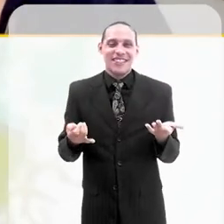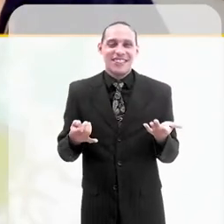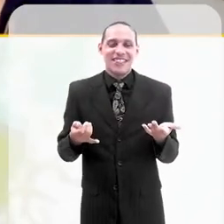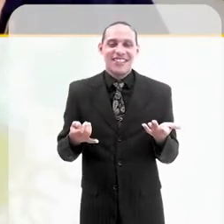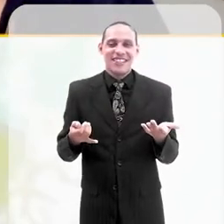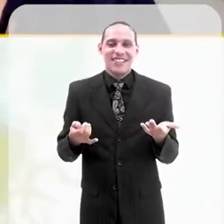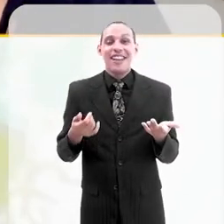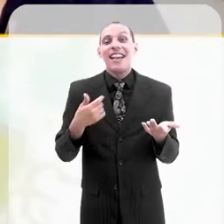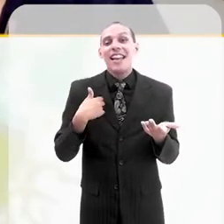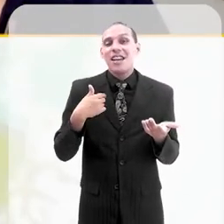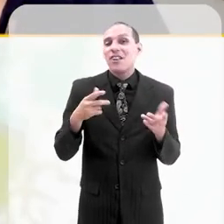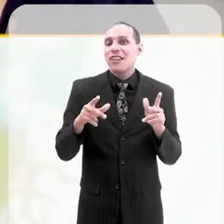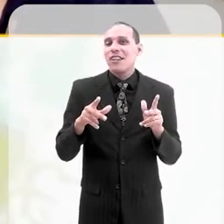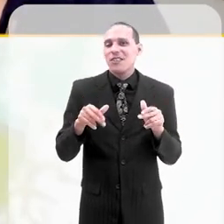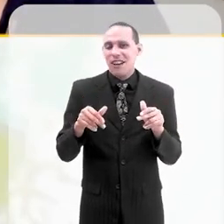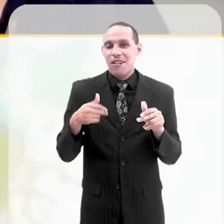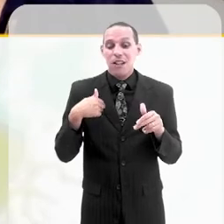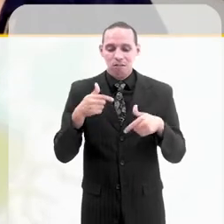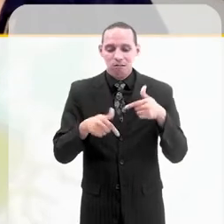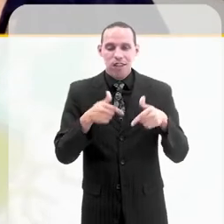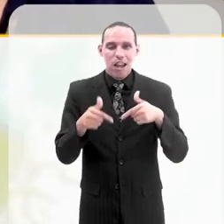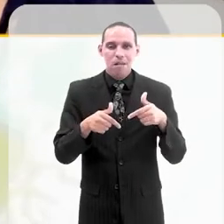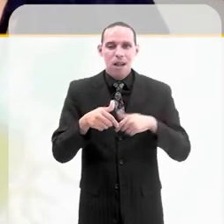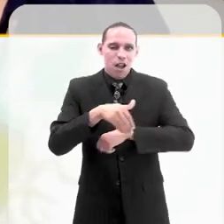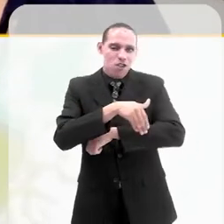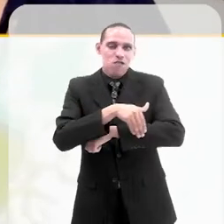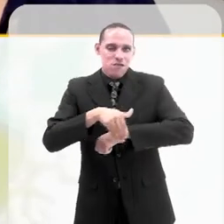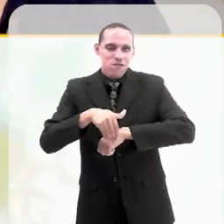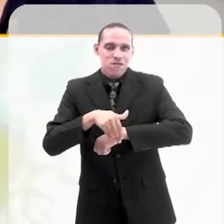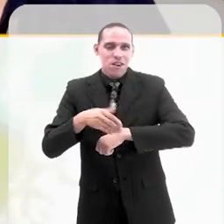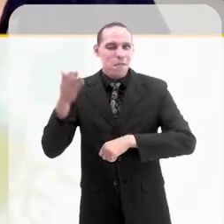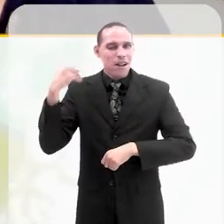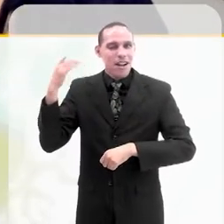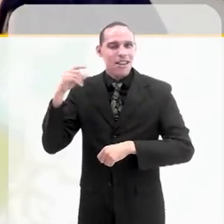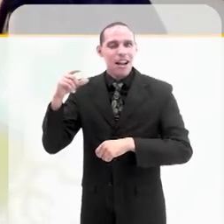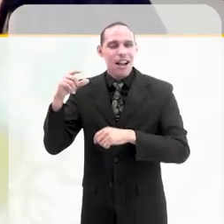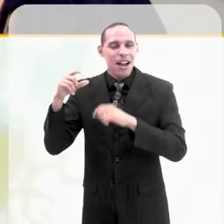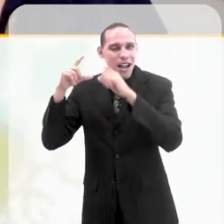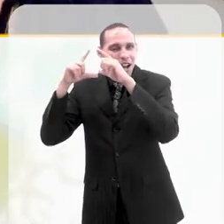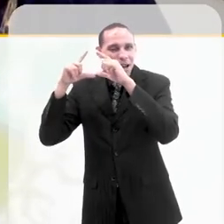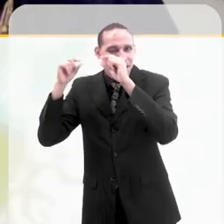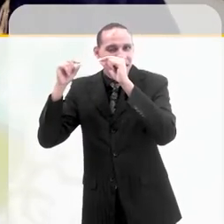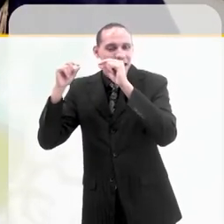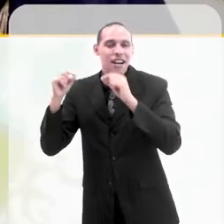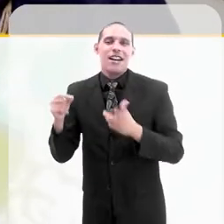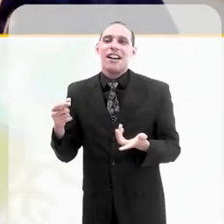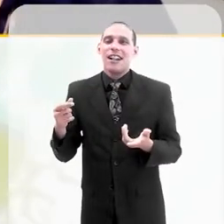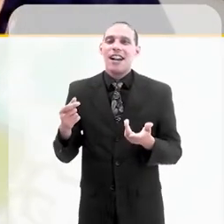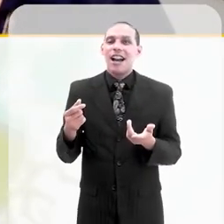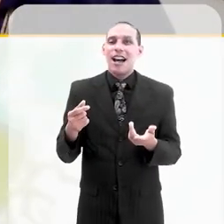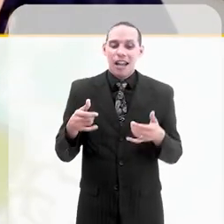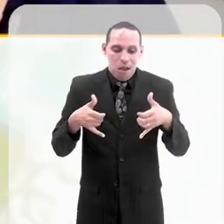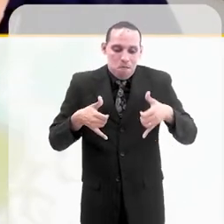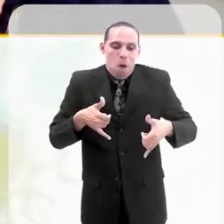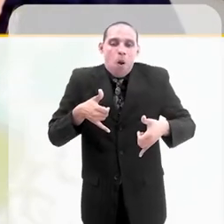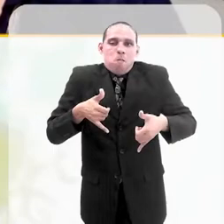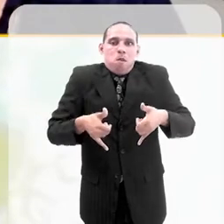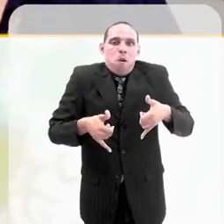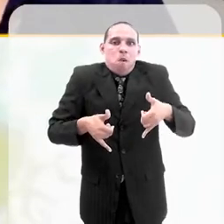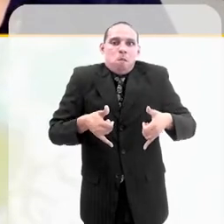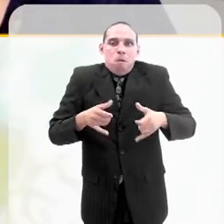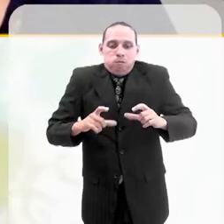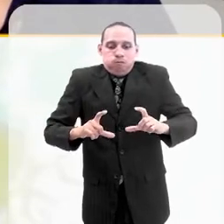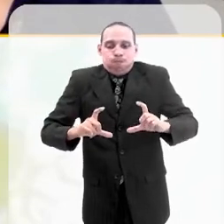quando eu comecei também a trabalhar na rua, comecei a trabalhar na Bandeirantes, olha a plataforma desse tamanho. Eu não imaginava o que me